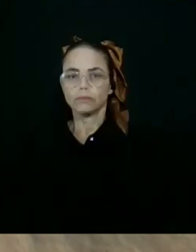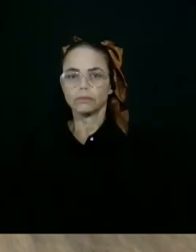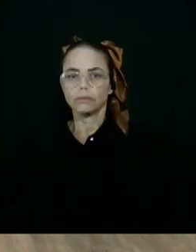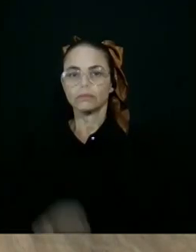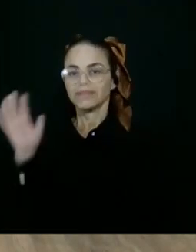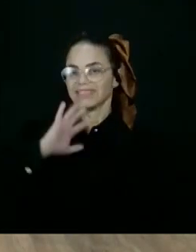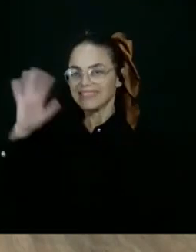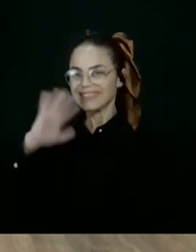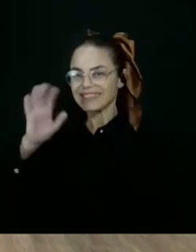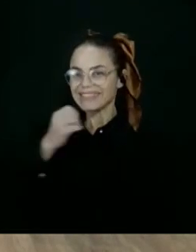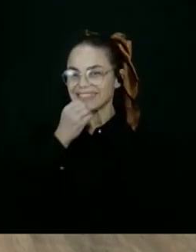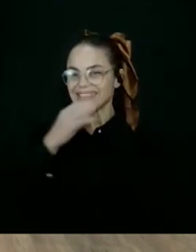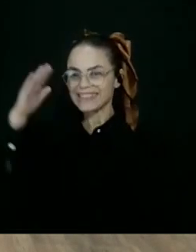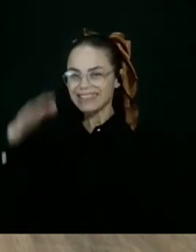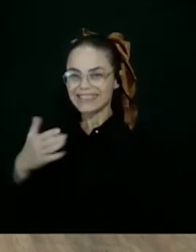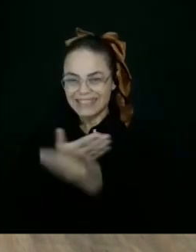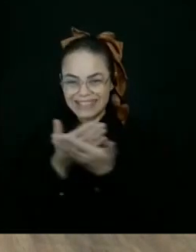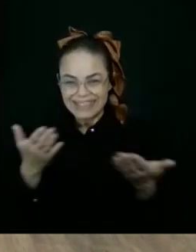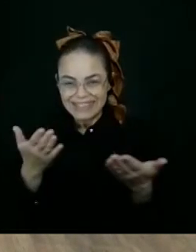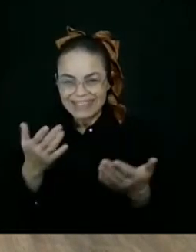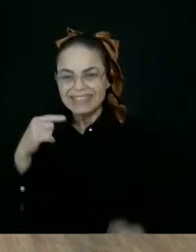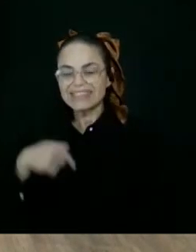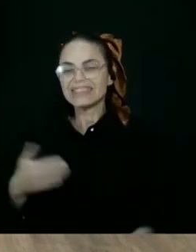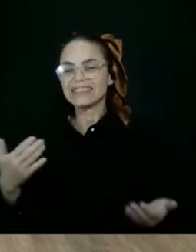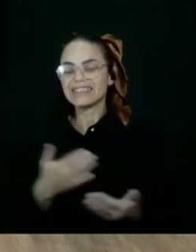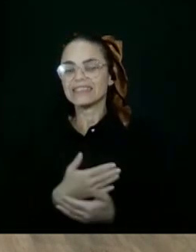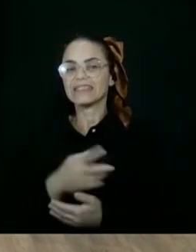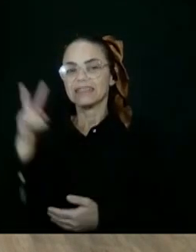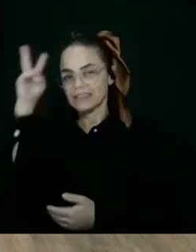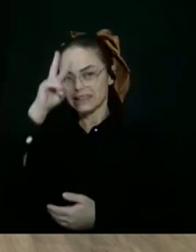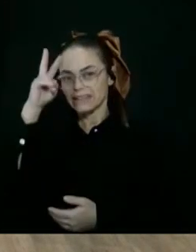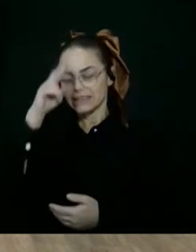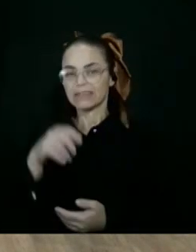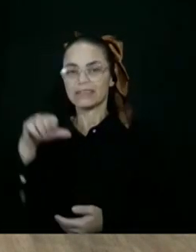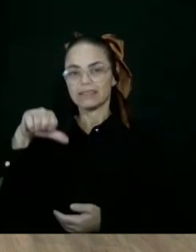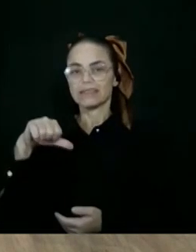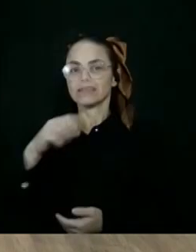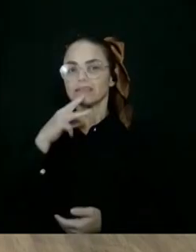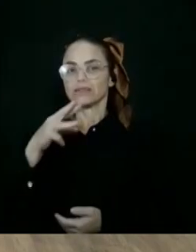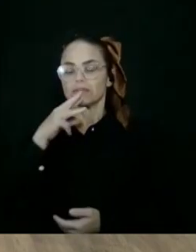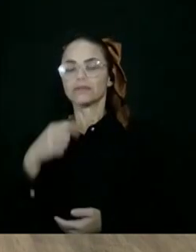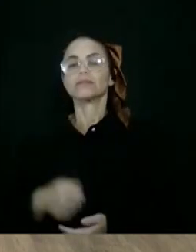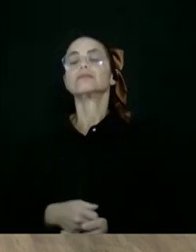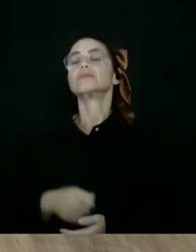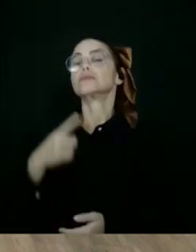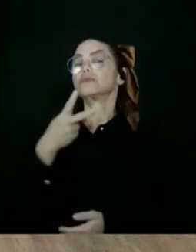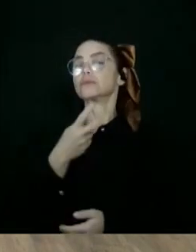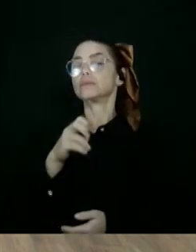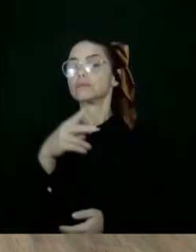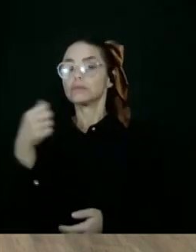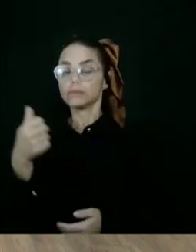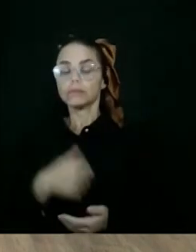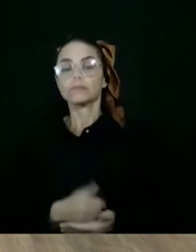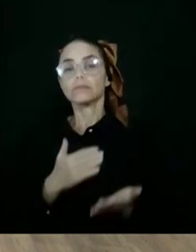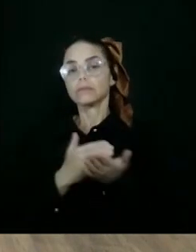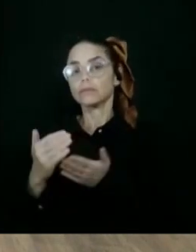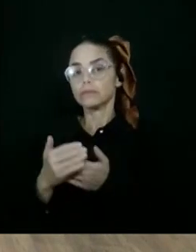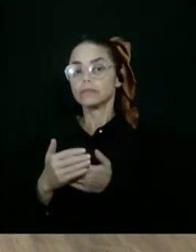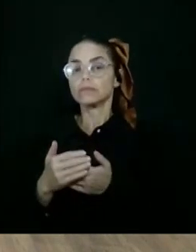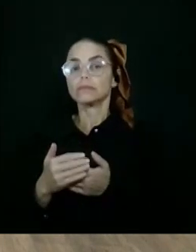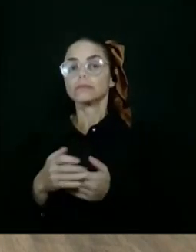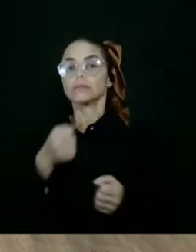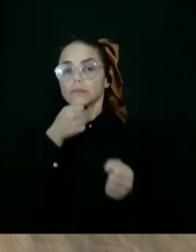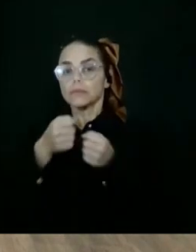Olá, muito boa tarde para você. Hoje é segunda-feira, 9 de março de 2026. Começa agora o Jornal